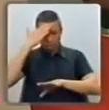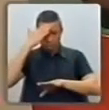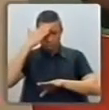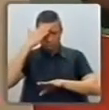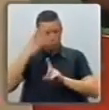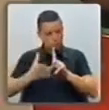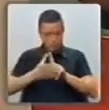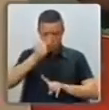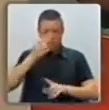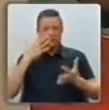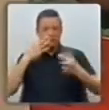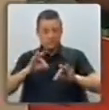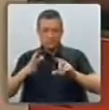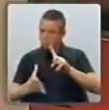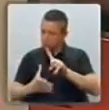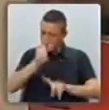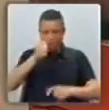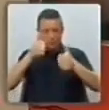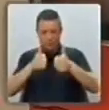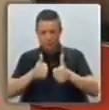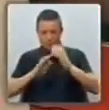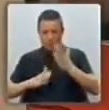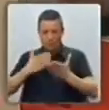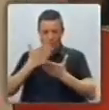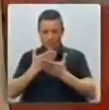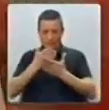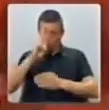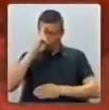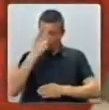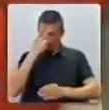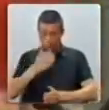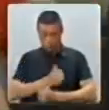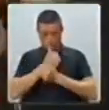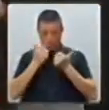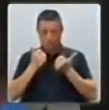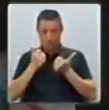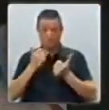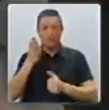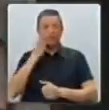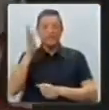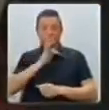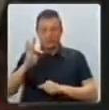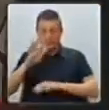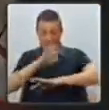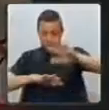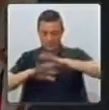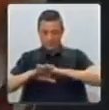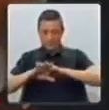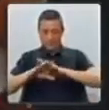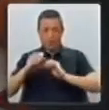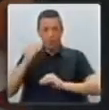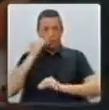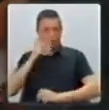É simples e eficaz. Demos o nosso melhor. Muito bem. É aqui, está-se a tentar então fazer como se fosse um